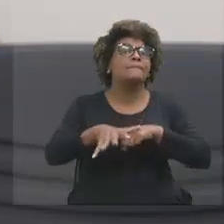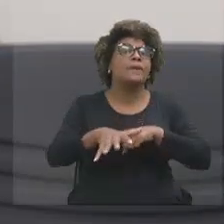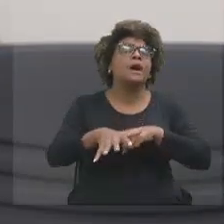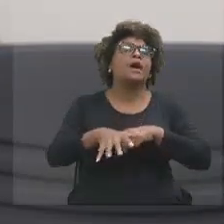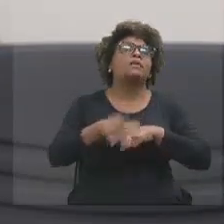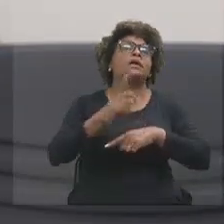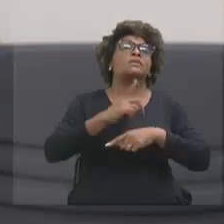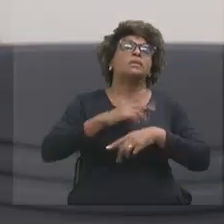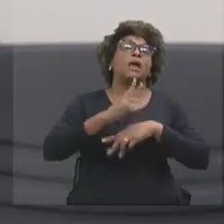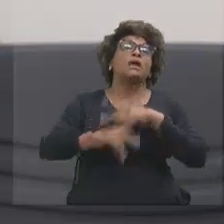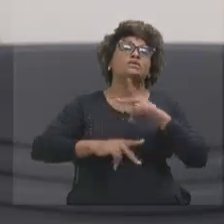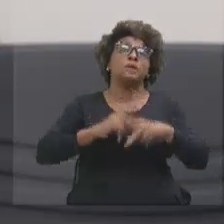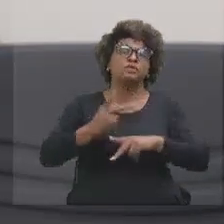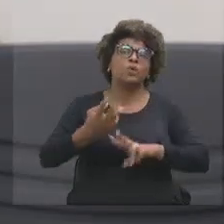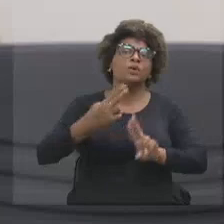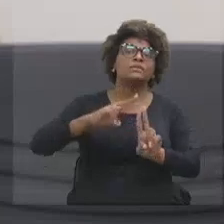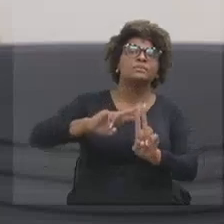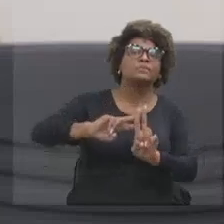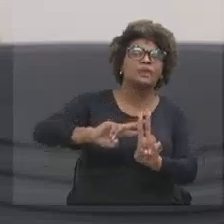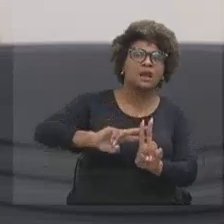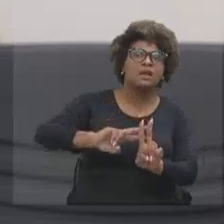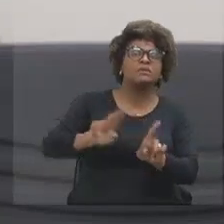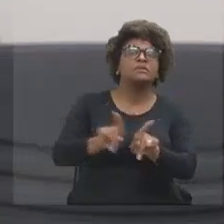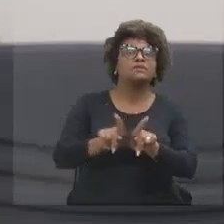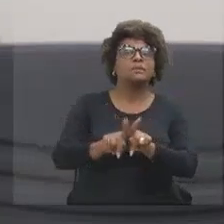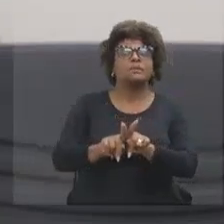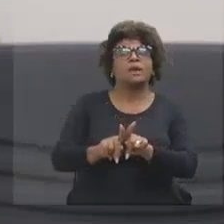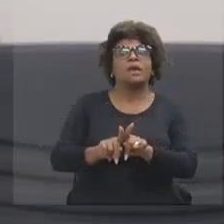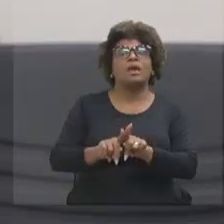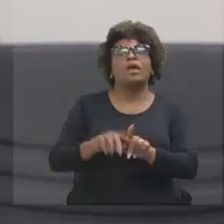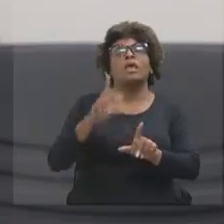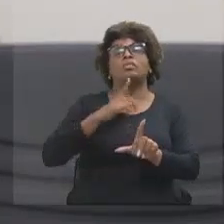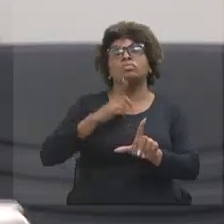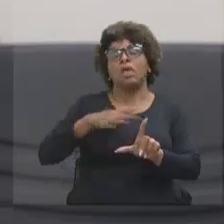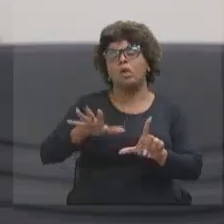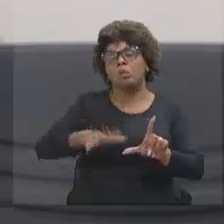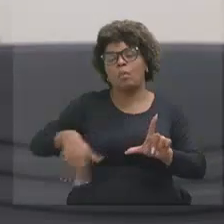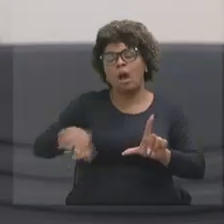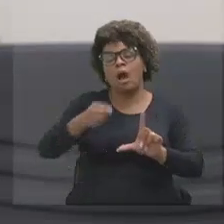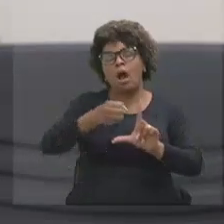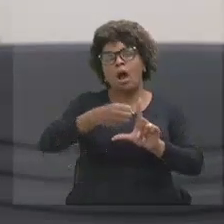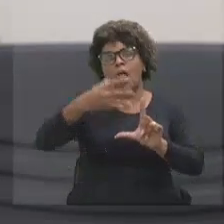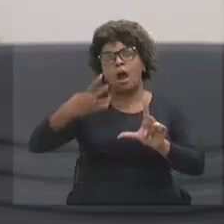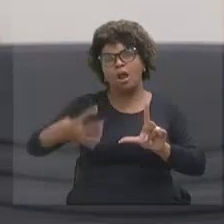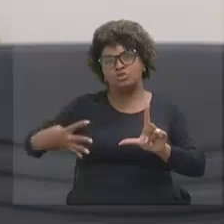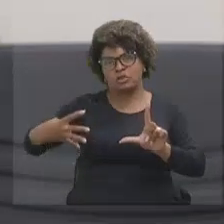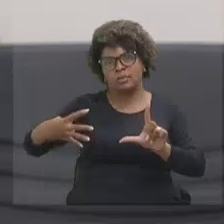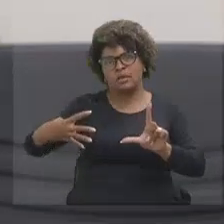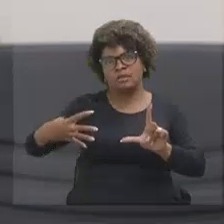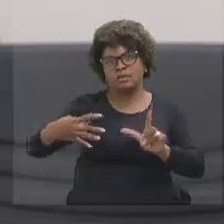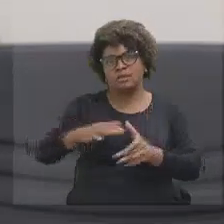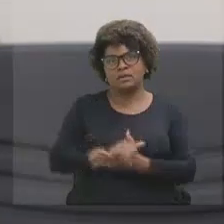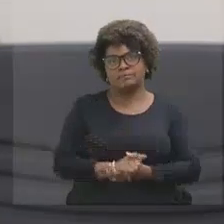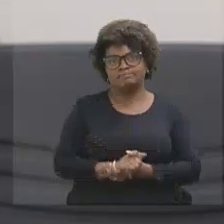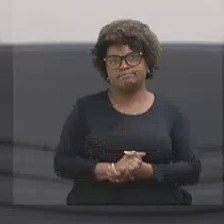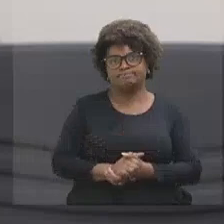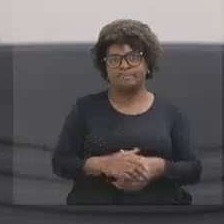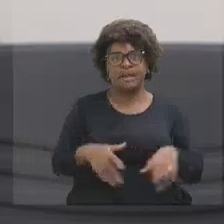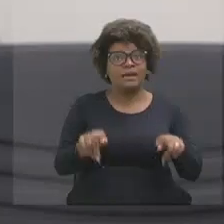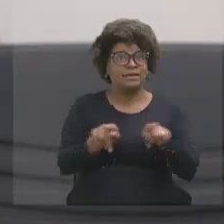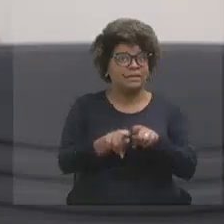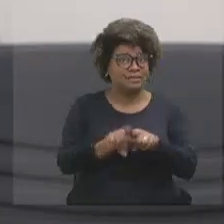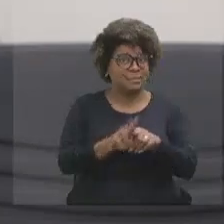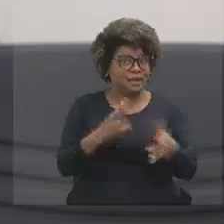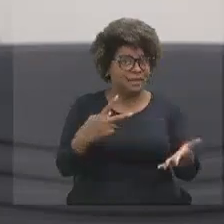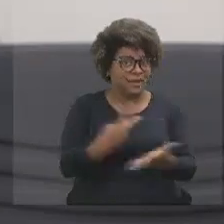e Uberlândia que tem uma aula LGBT tem um surto de sarna e tuberculose em dois